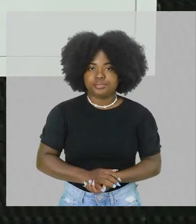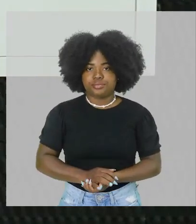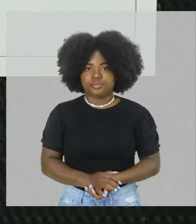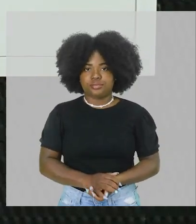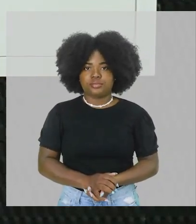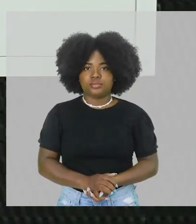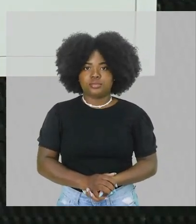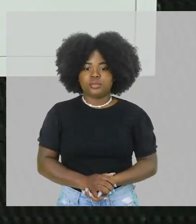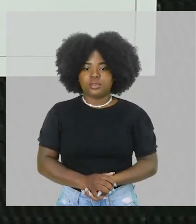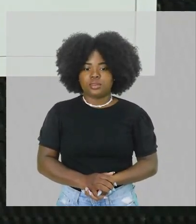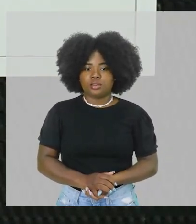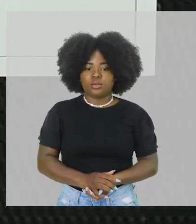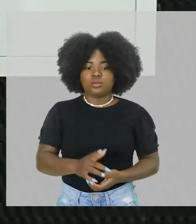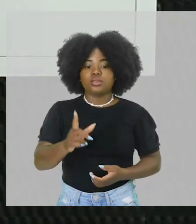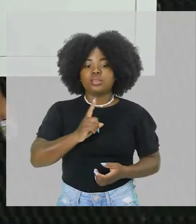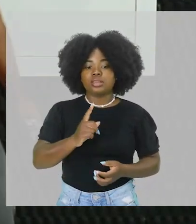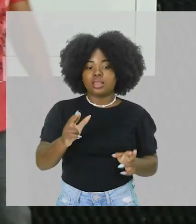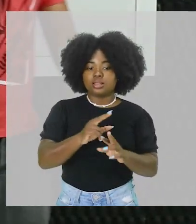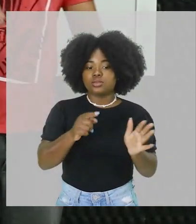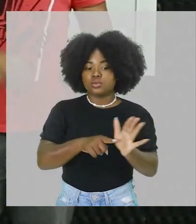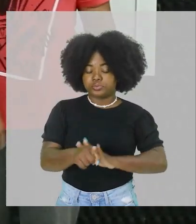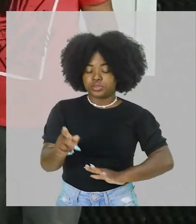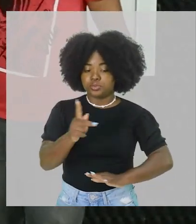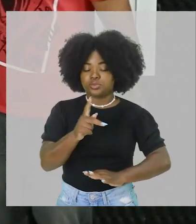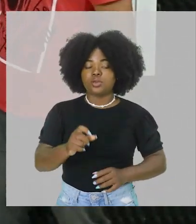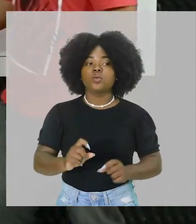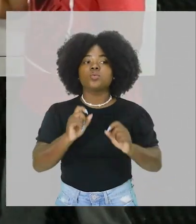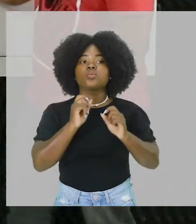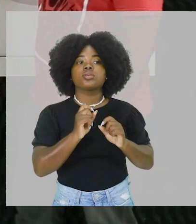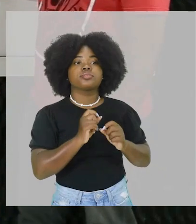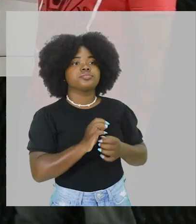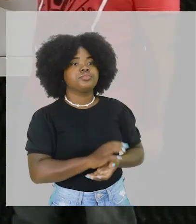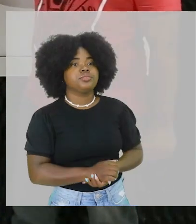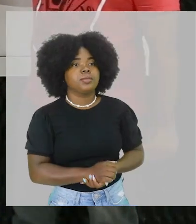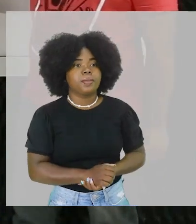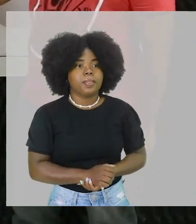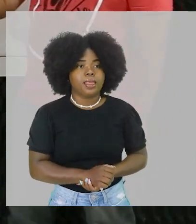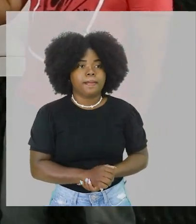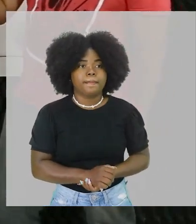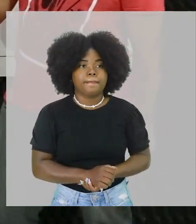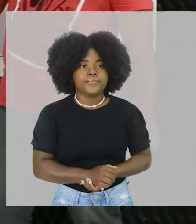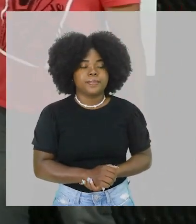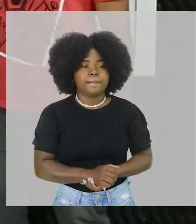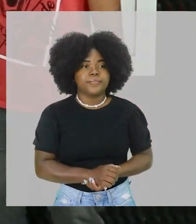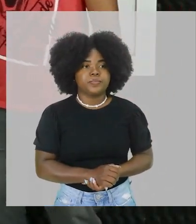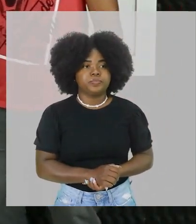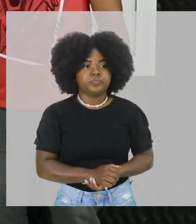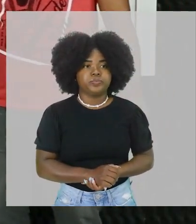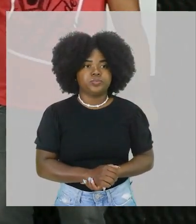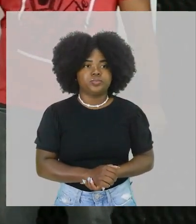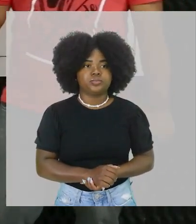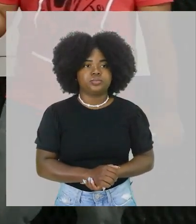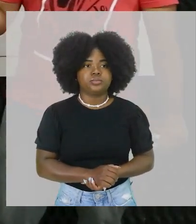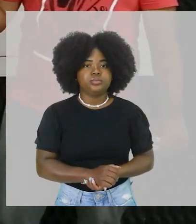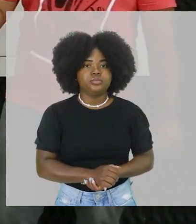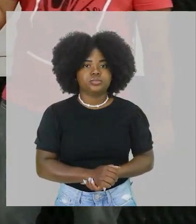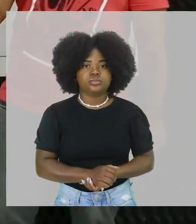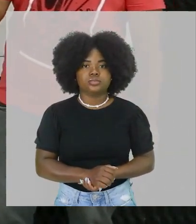tem a ver com a questão, professor? O que tem a ver com a questão é que essas